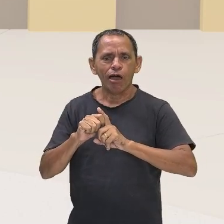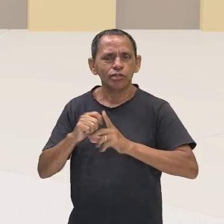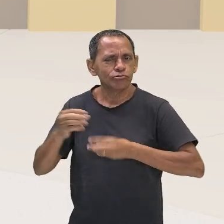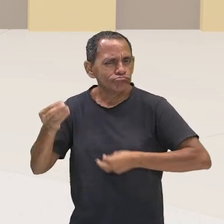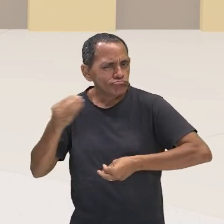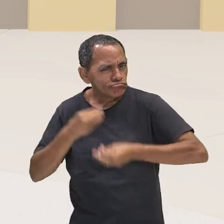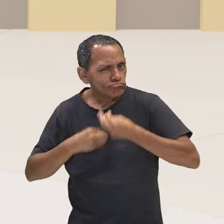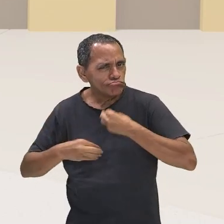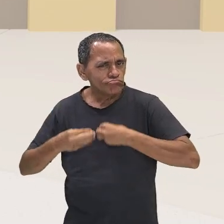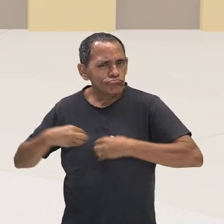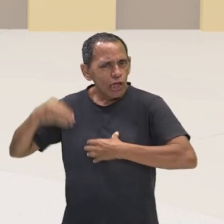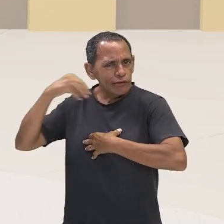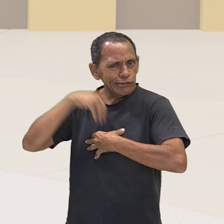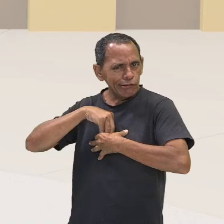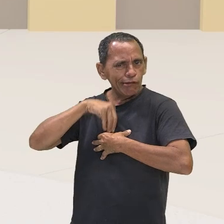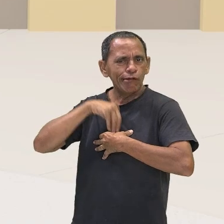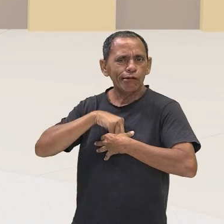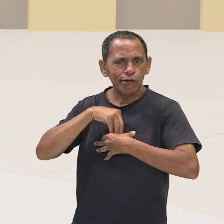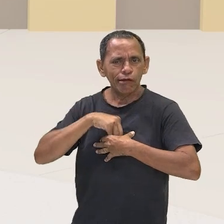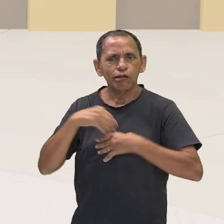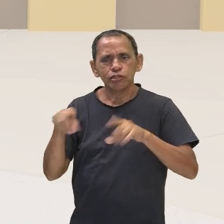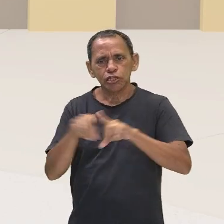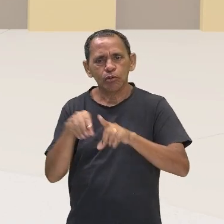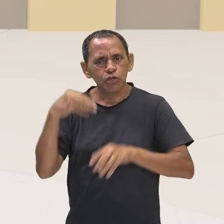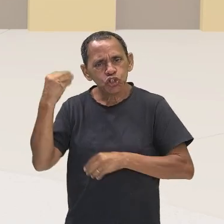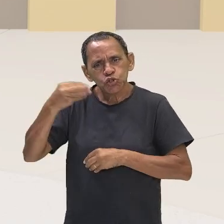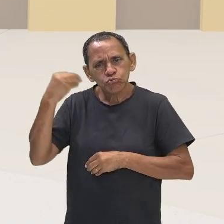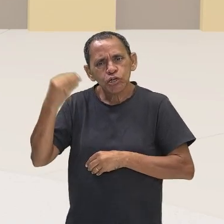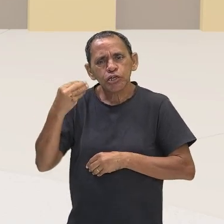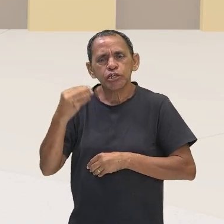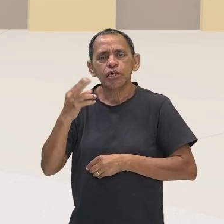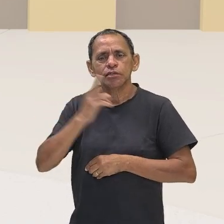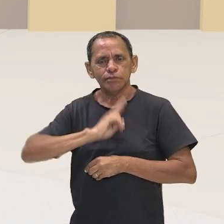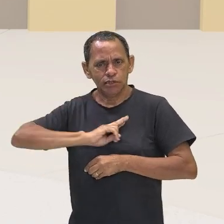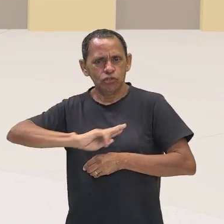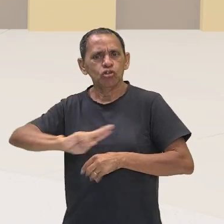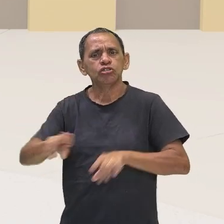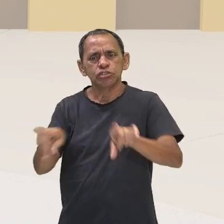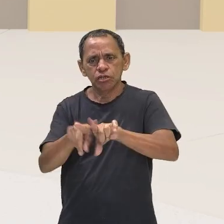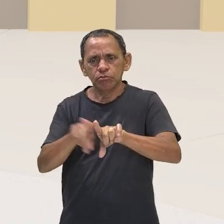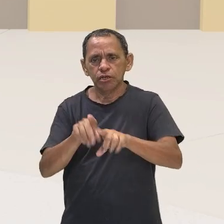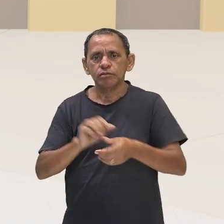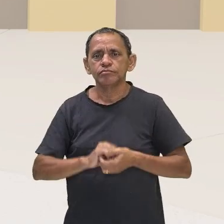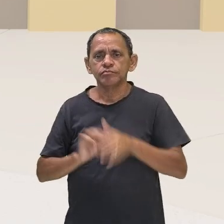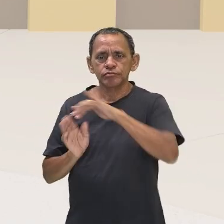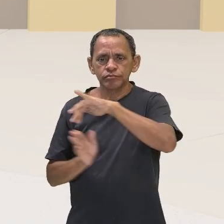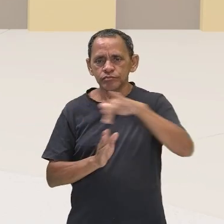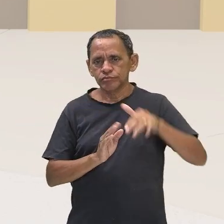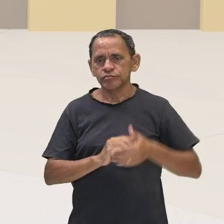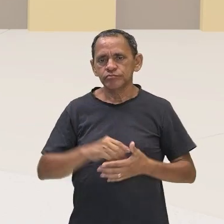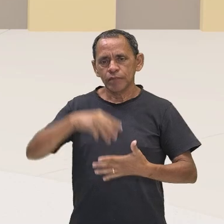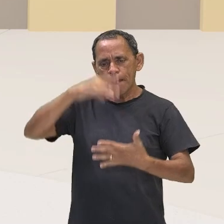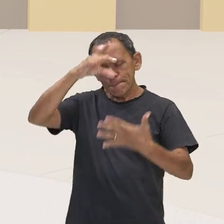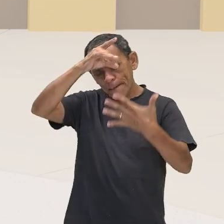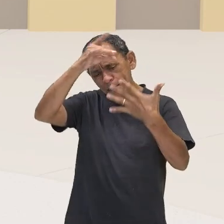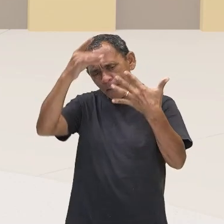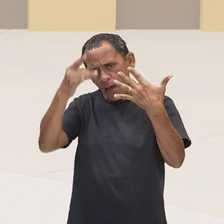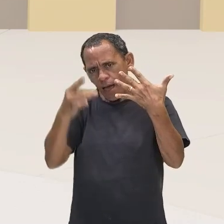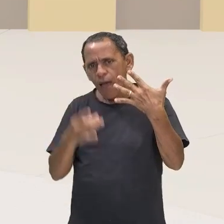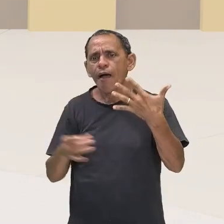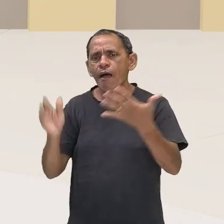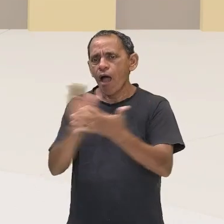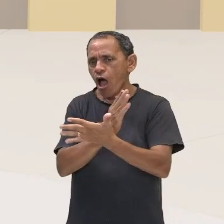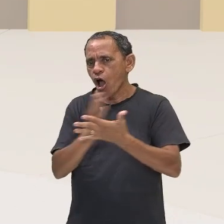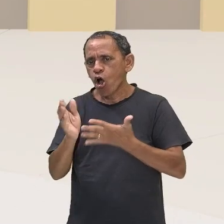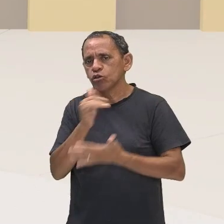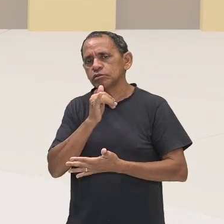nossas experiências, até as experiências religiosas. E aí eu trago a vocês alguns exemplos de crenças